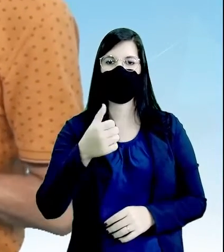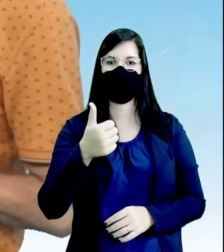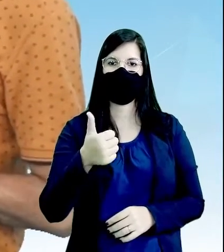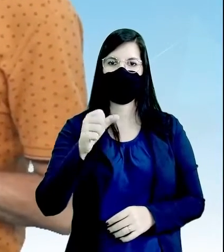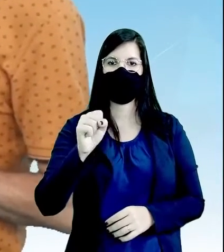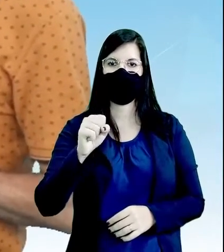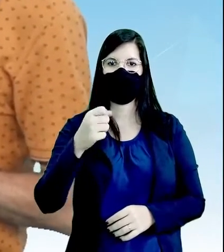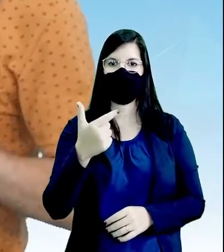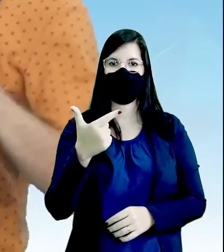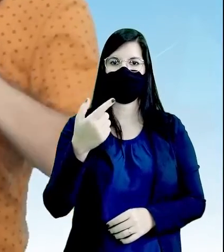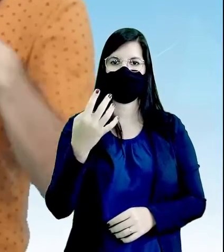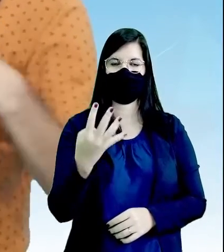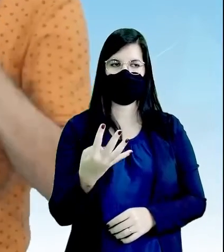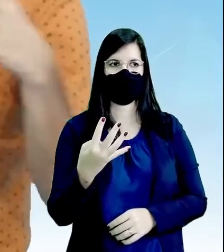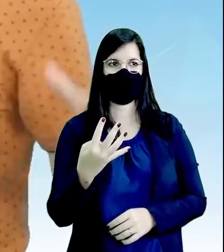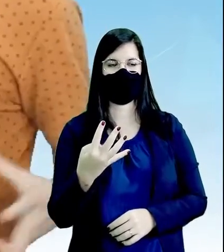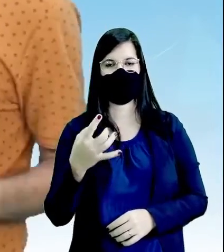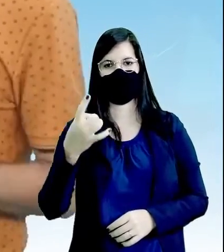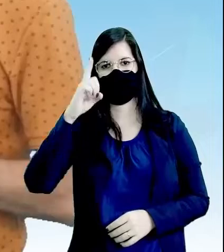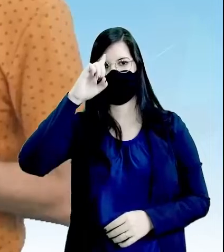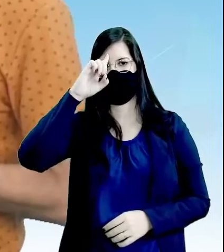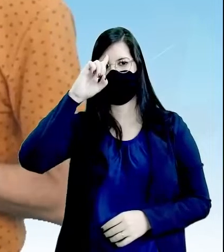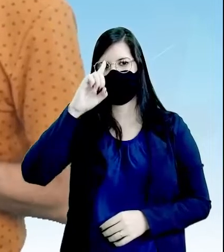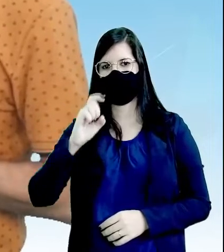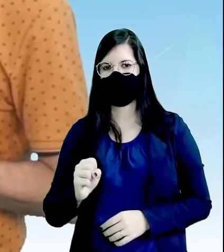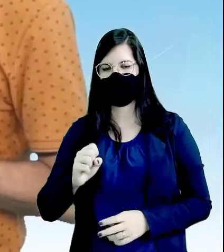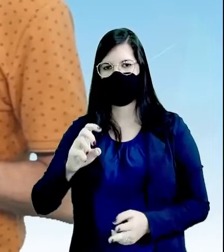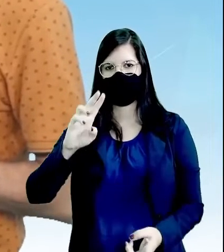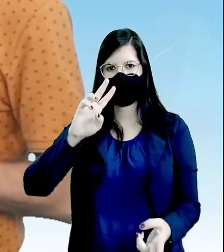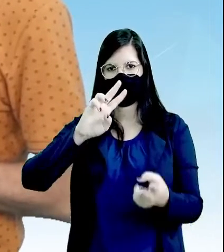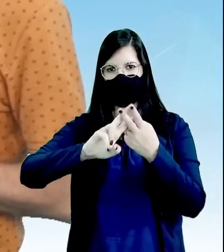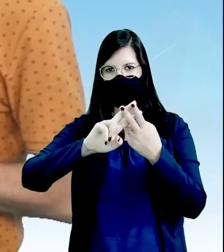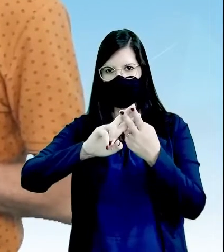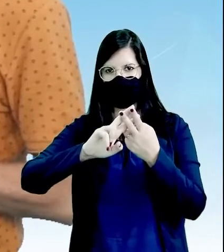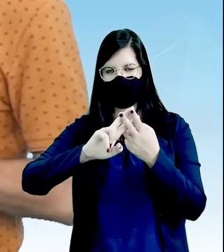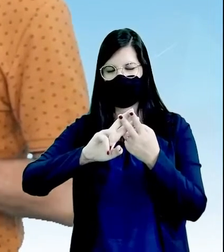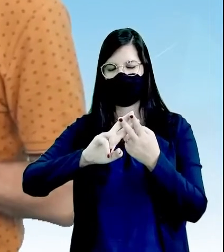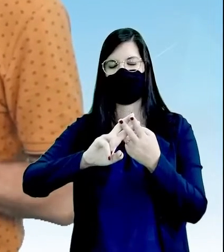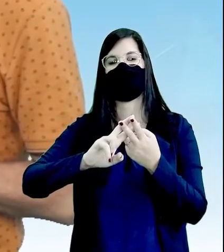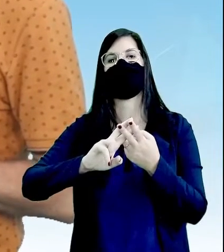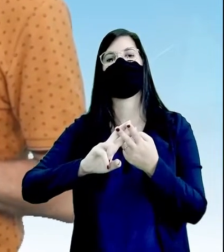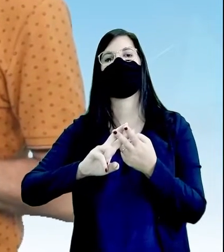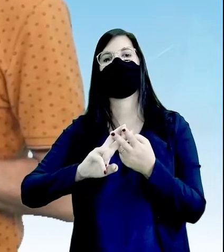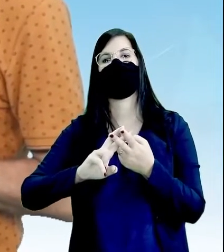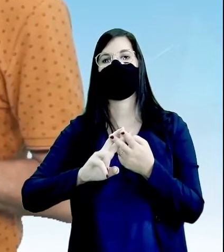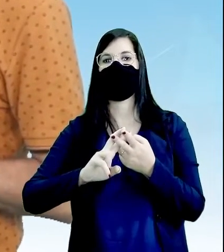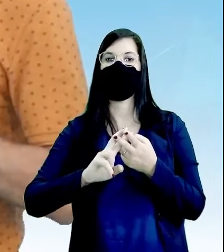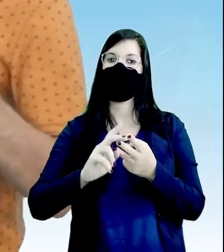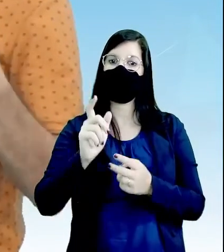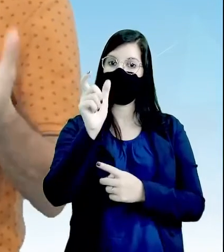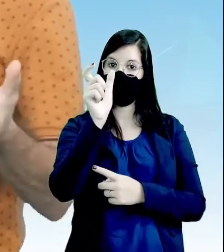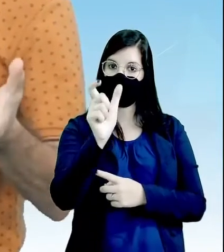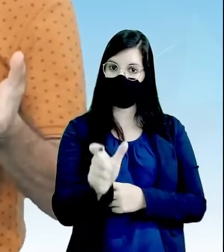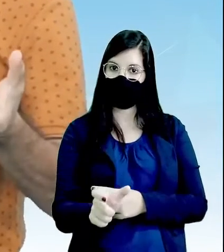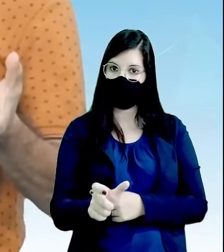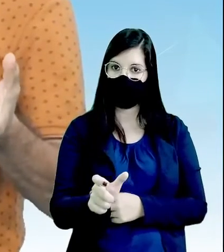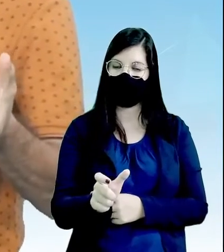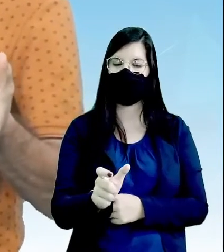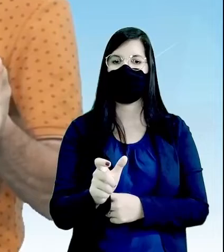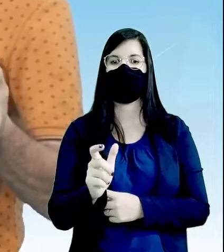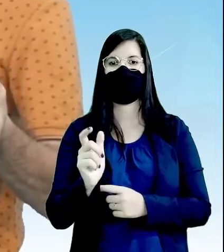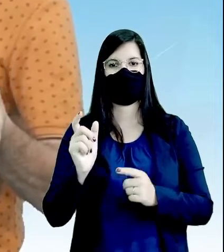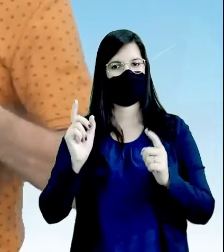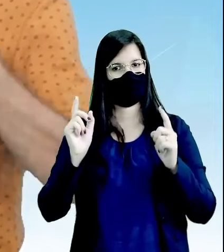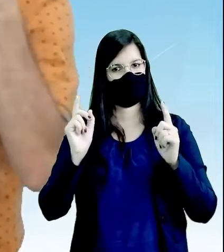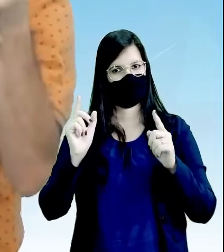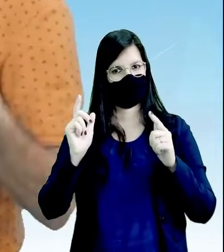1824. Eles decidiram, depois de prenderem Frei Caneca, que ele era aquele que se revoltou,